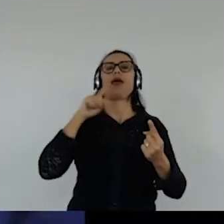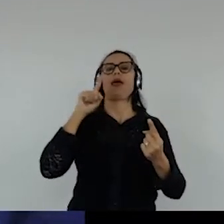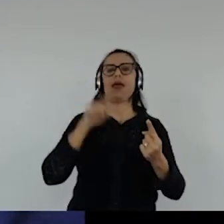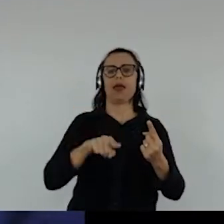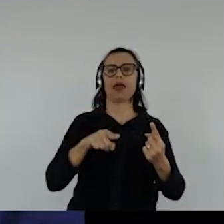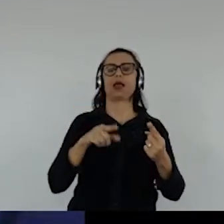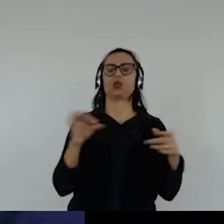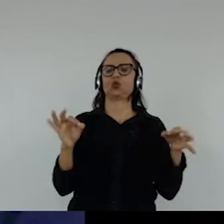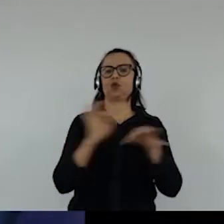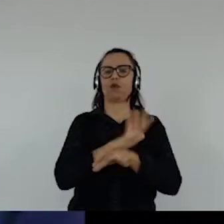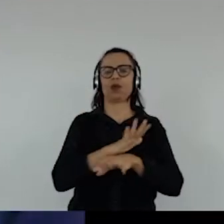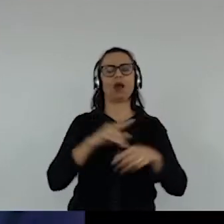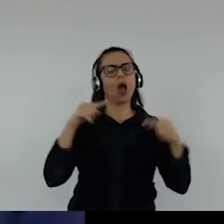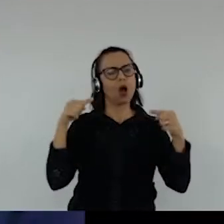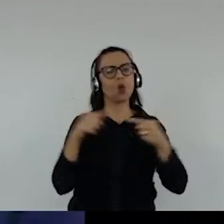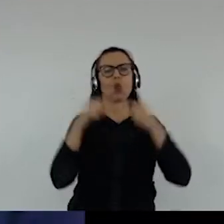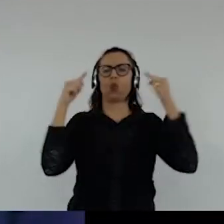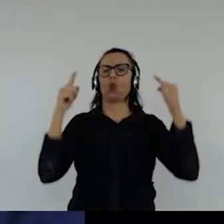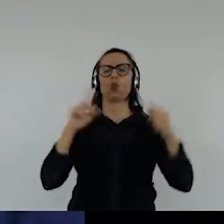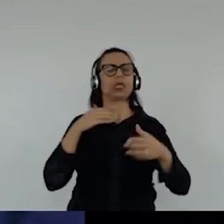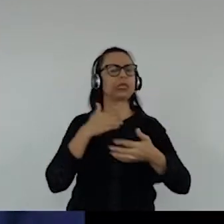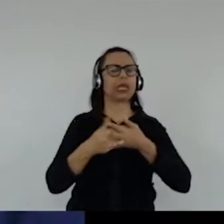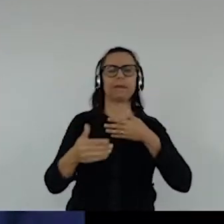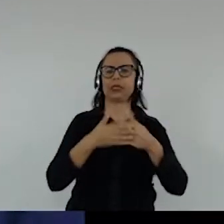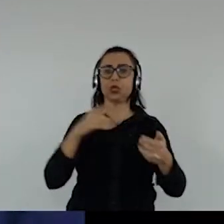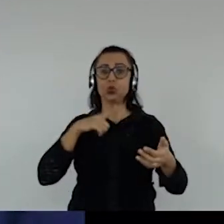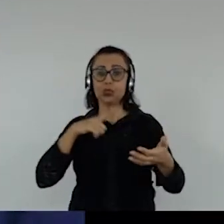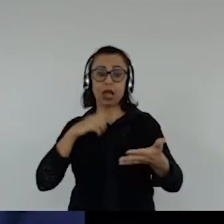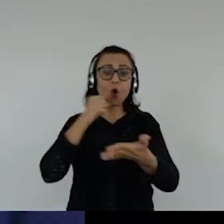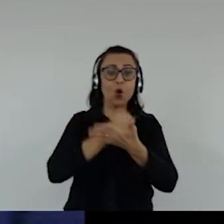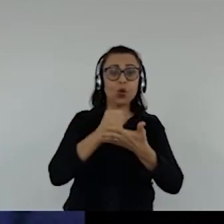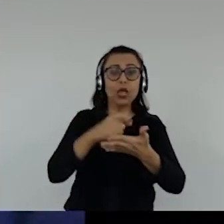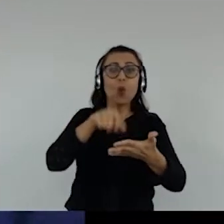suficiente e adequado, independentemente de estar no contrato,